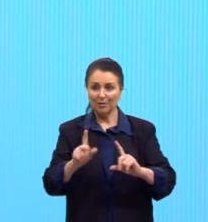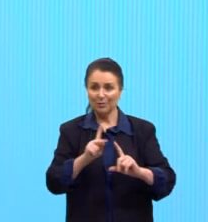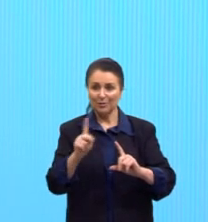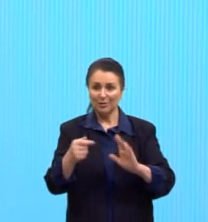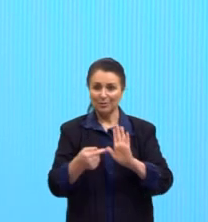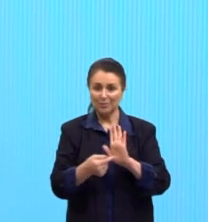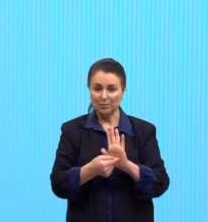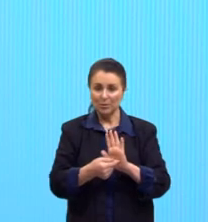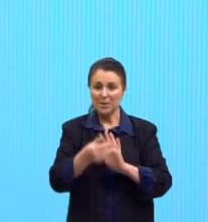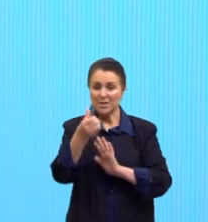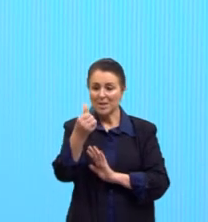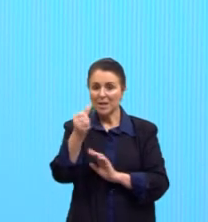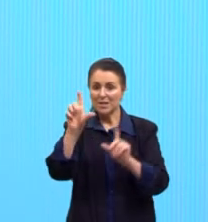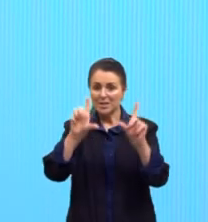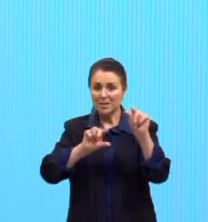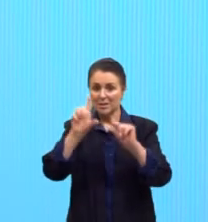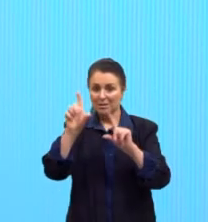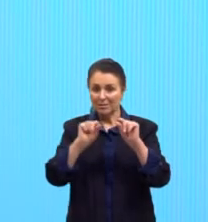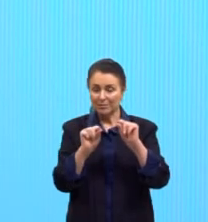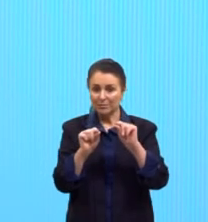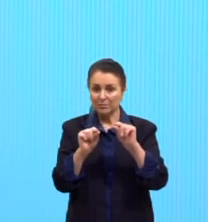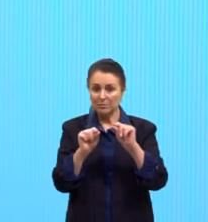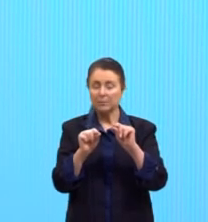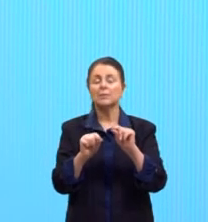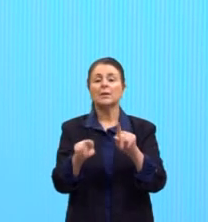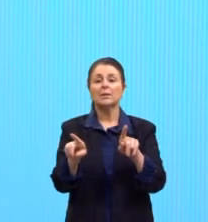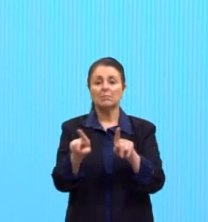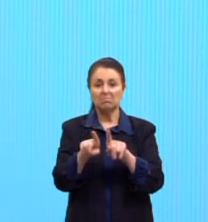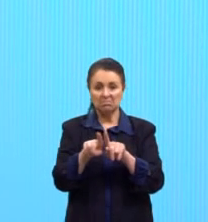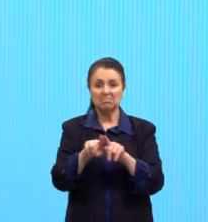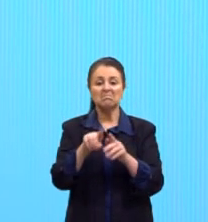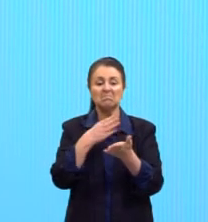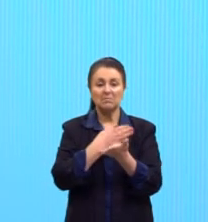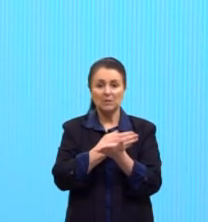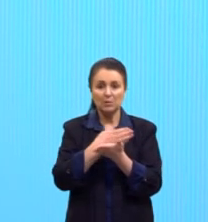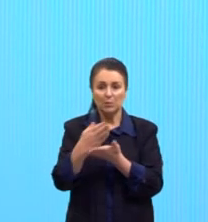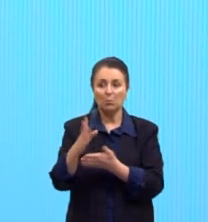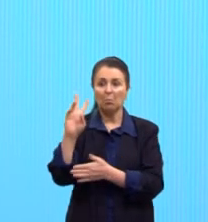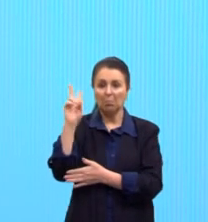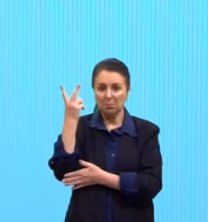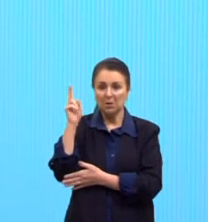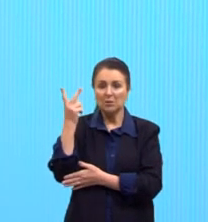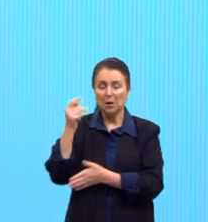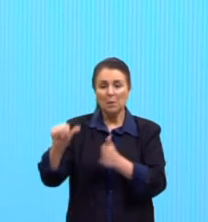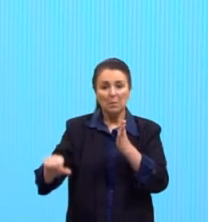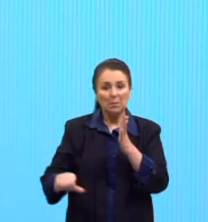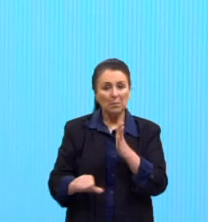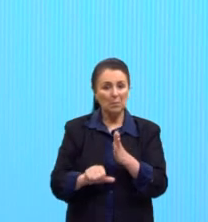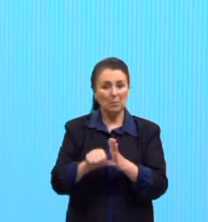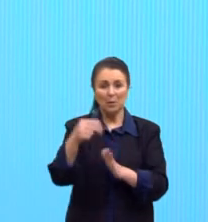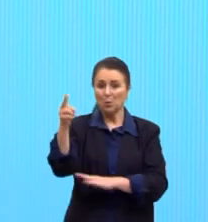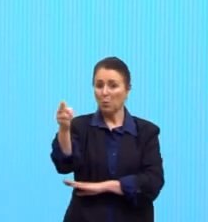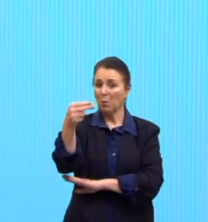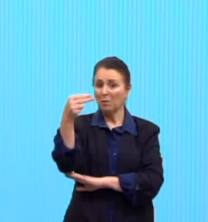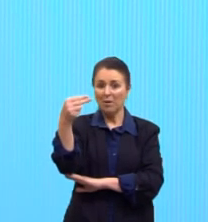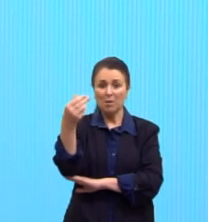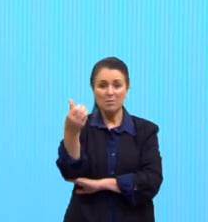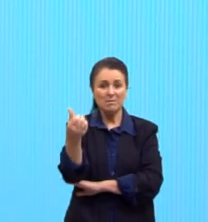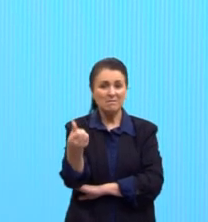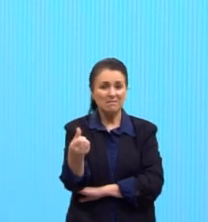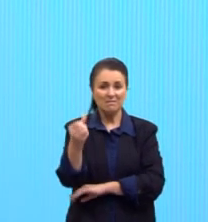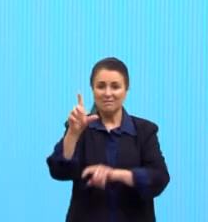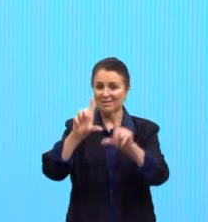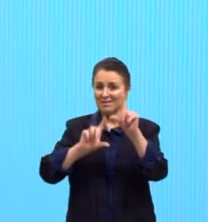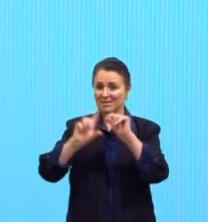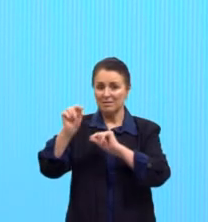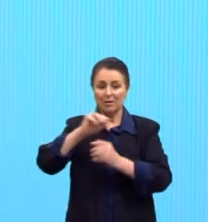Transit entrou então para indústria né para o para o para a história como sendo o primeiro Hotel 6